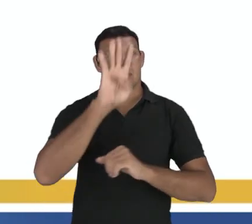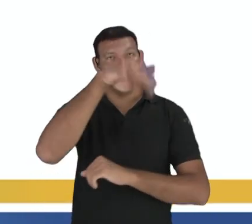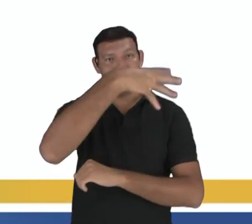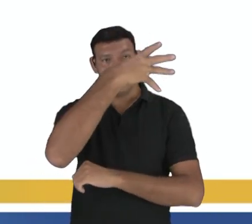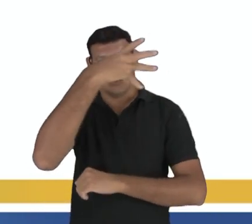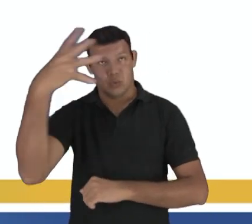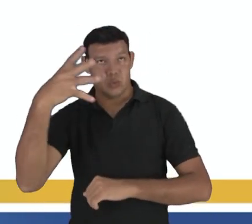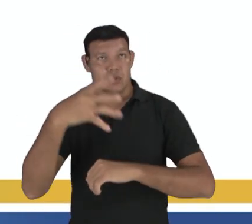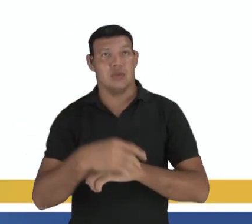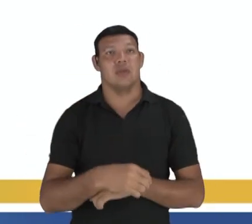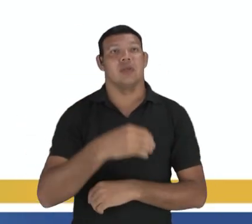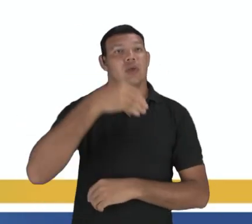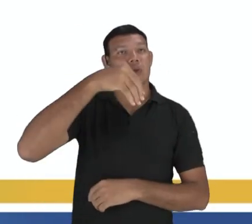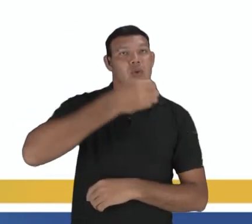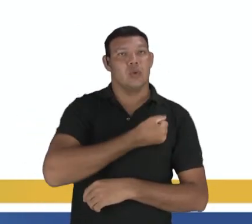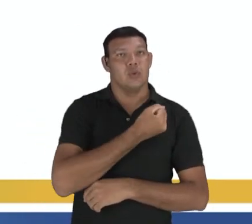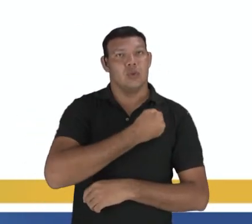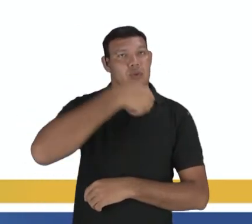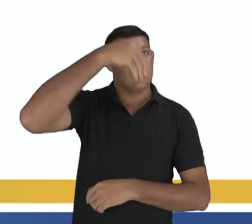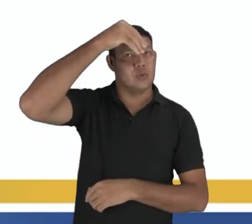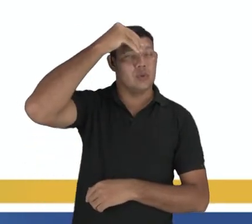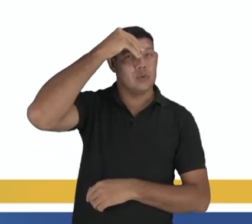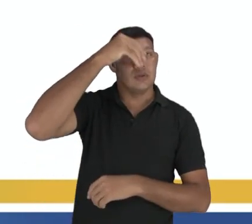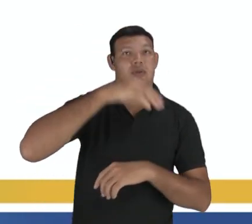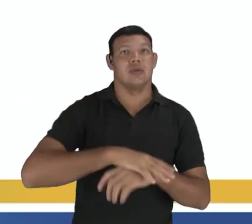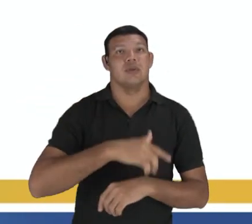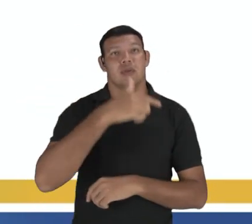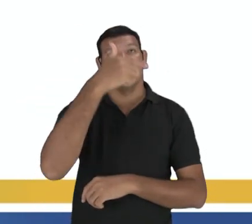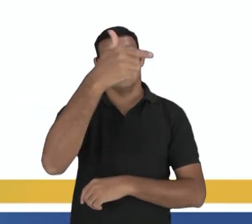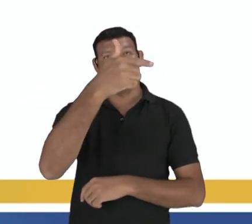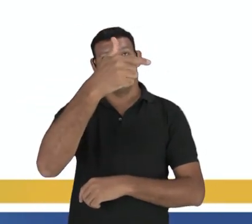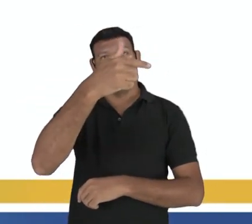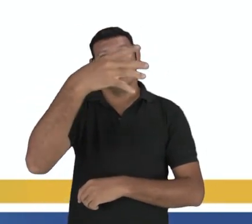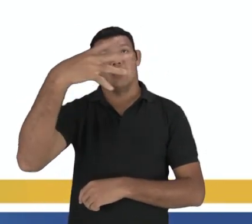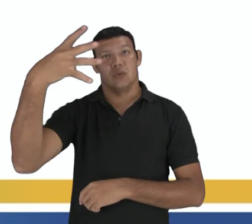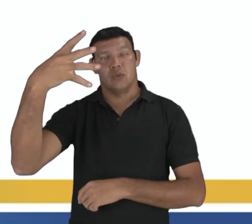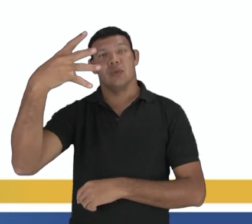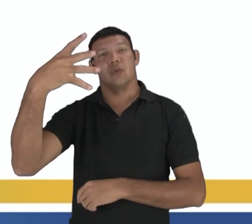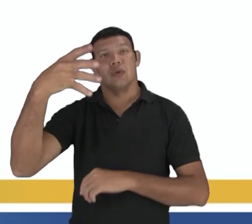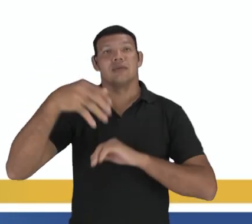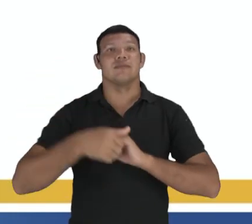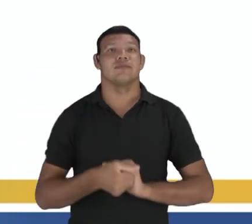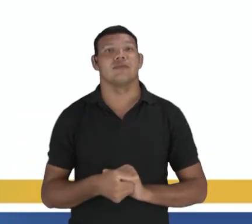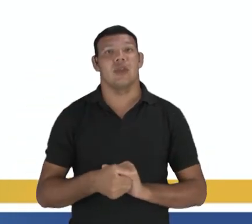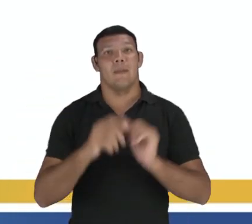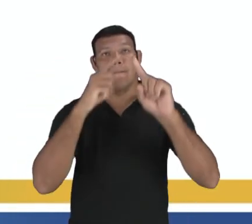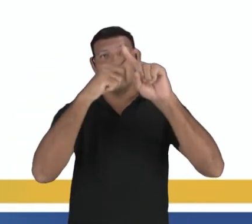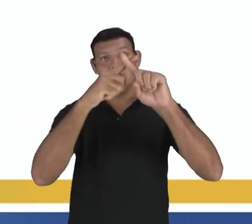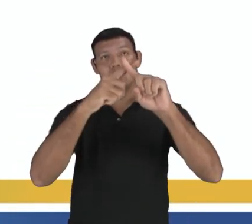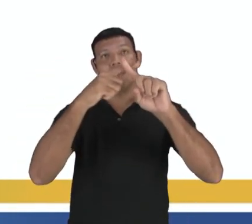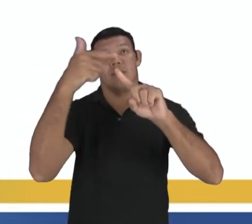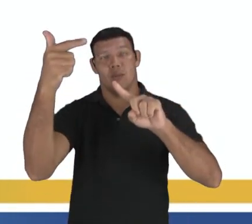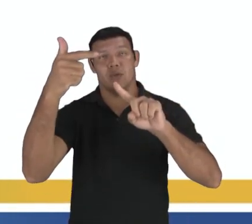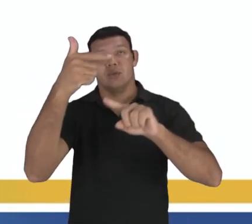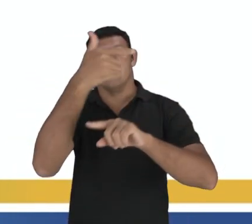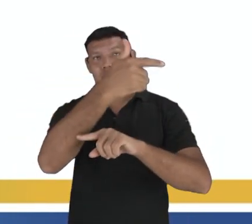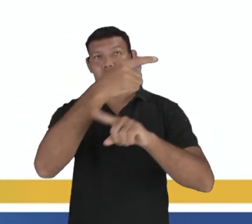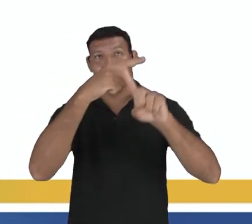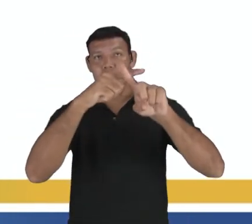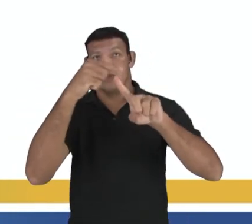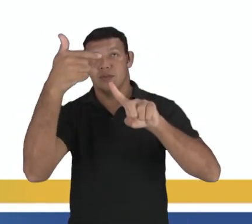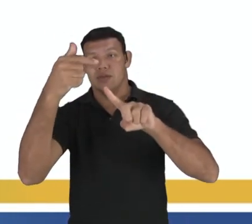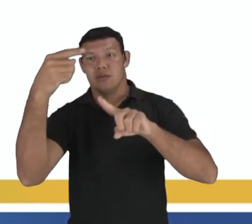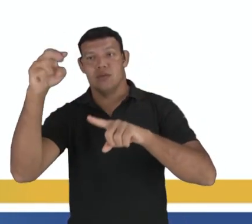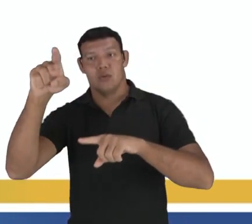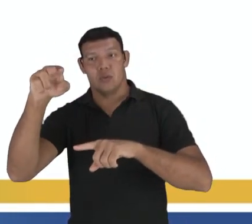está crescente, certo? O do 2 para o 4, ela multiplicou por 2, e aí nós temos que perceber o